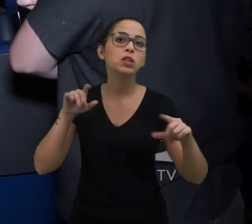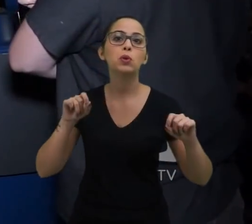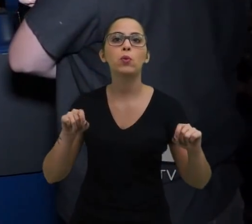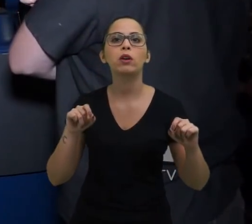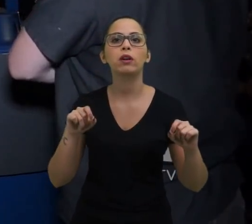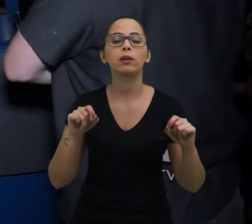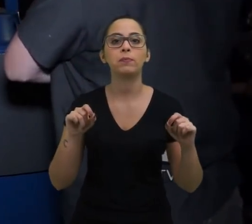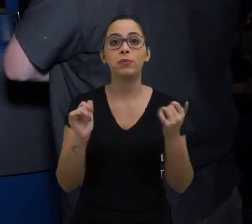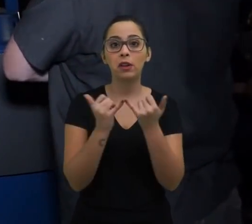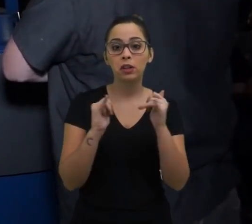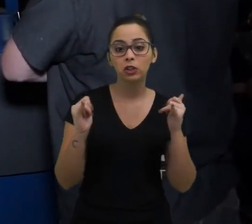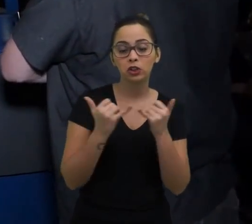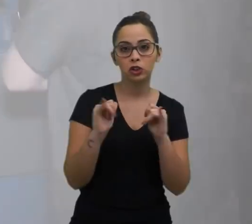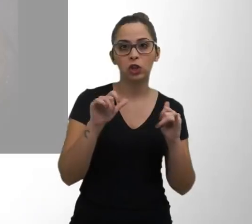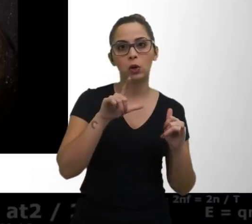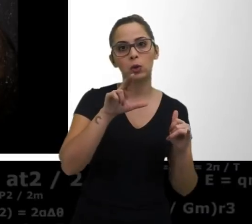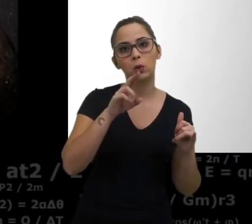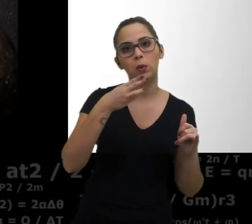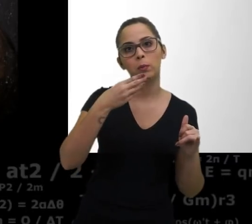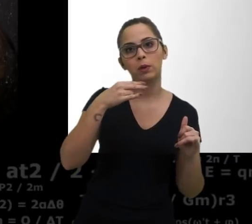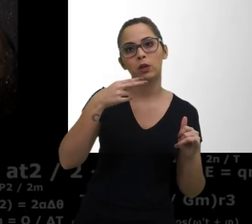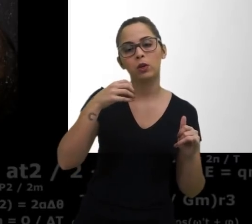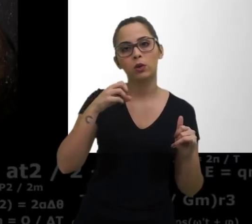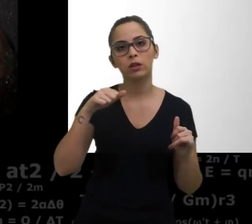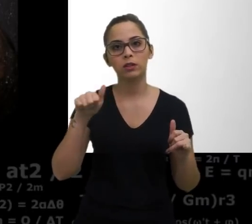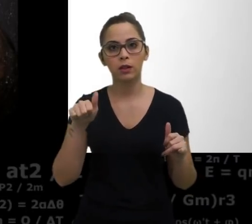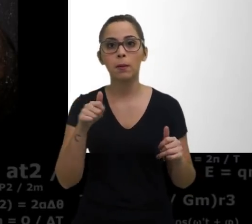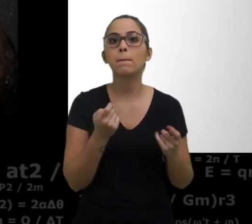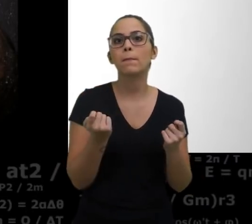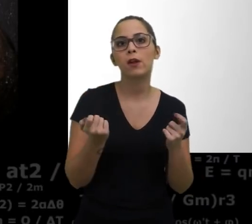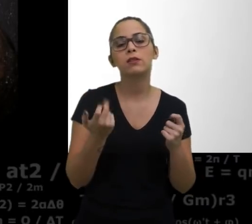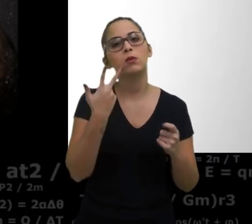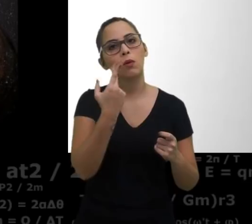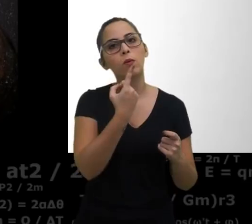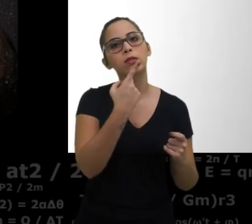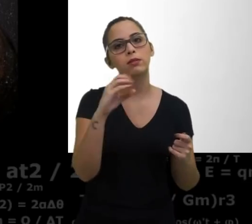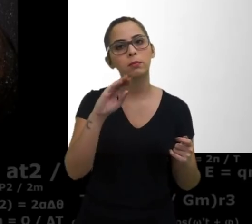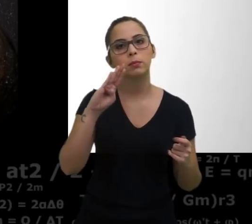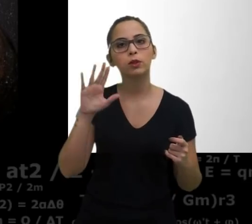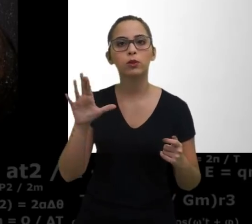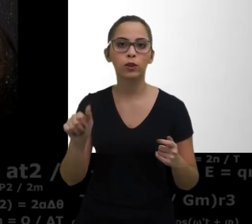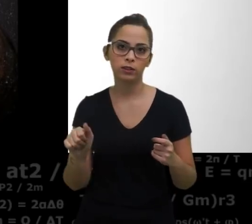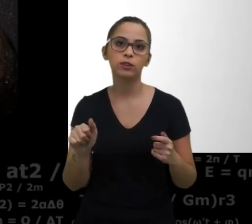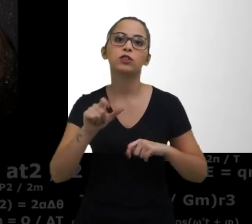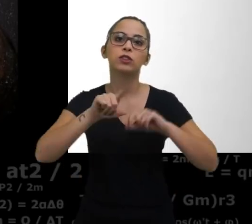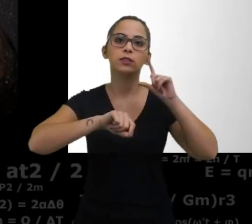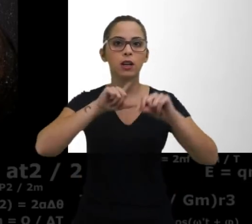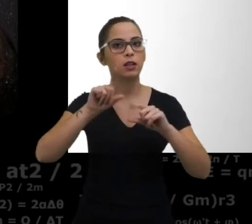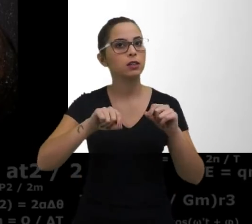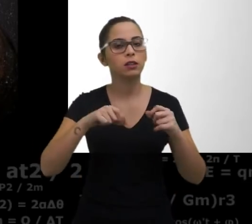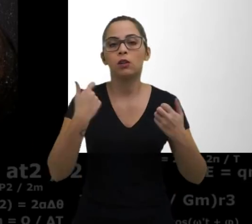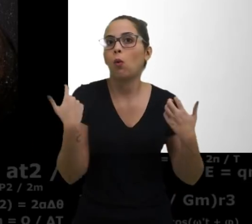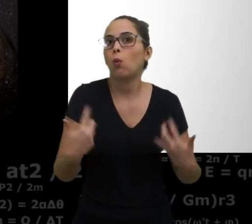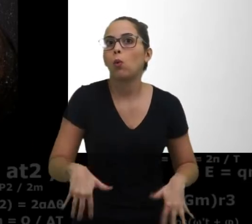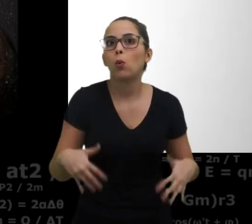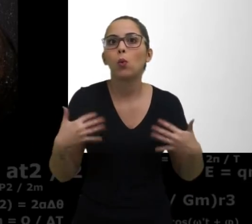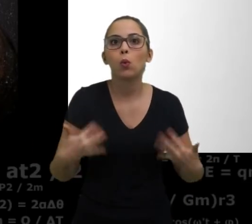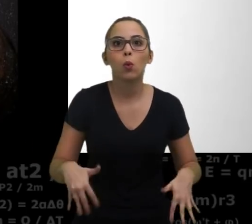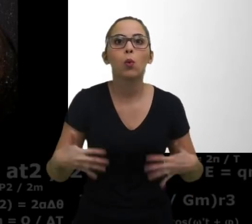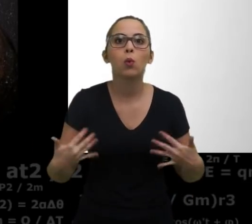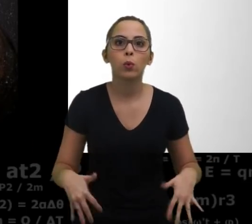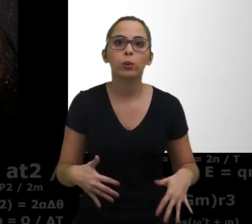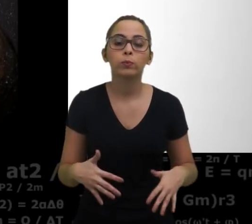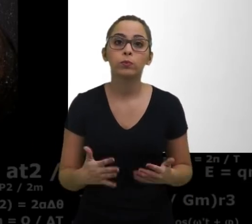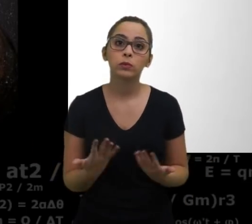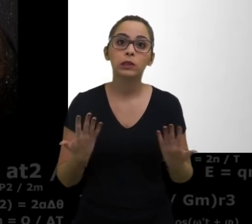enormes quantidades de material. Então a gente pode falar da dieta de um buraco negro. Tá? Ele vai